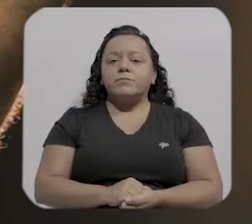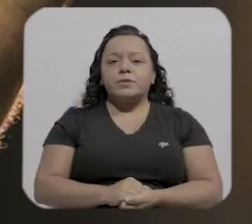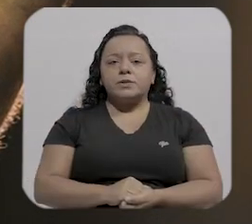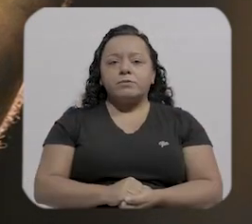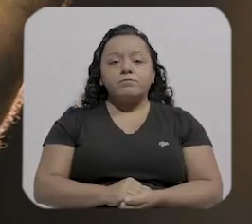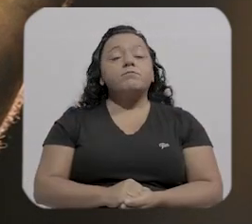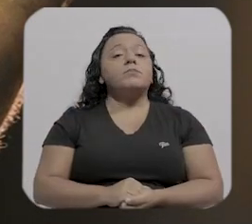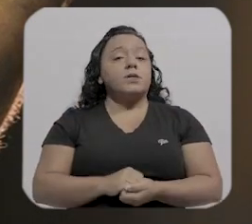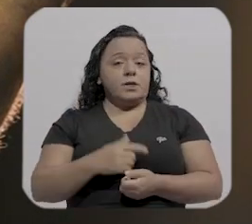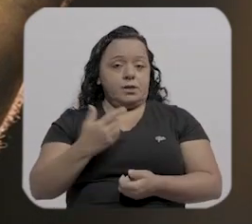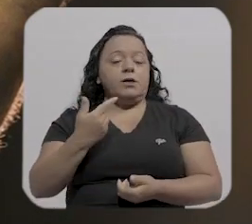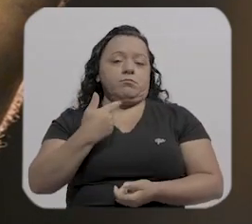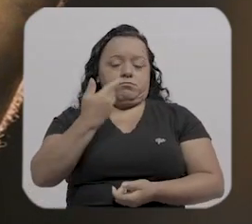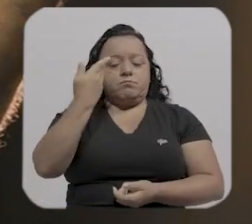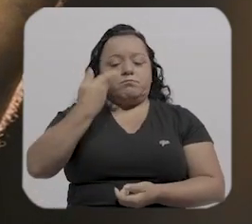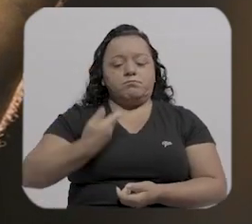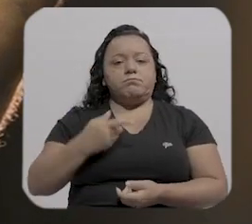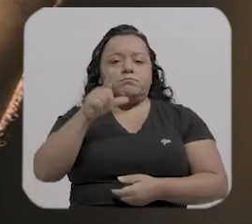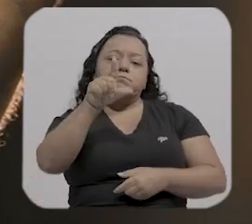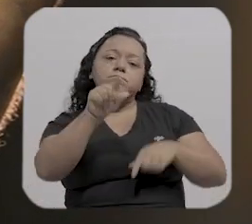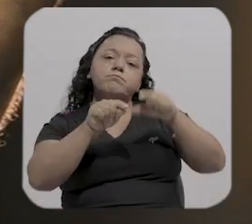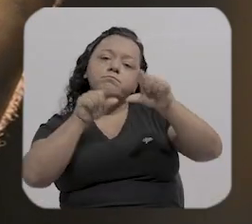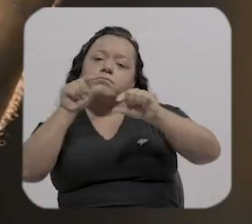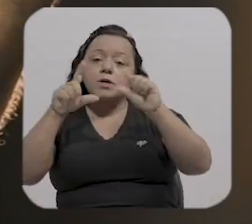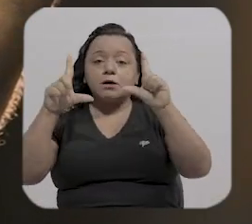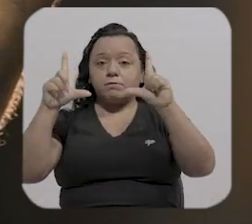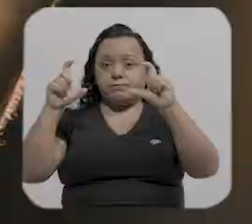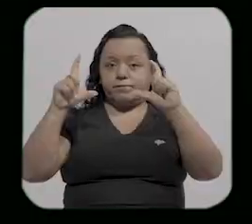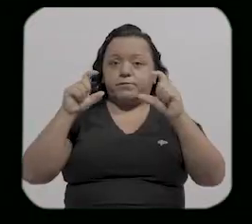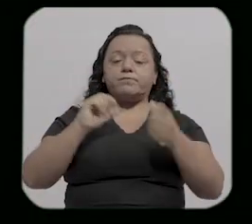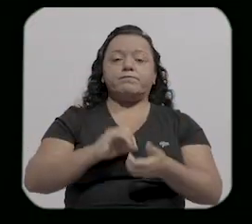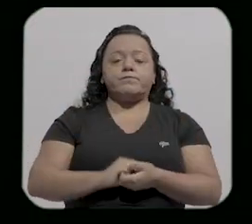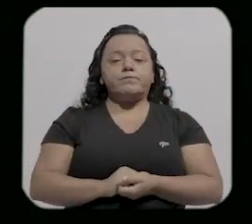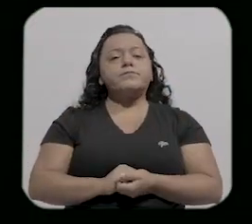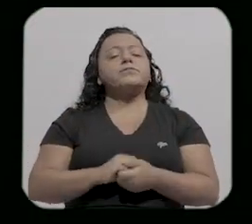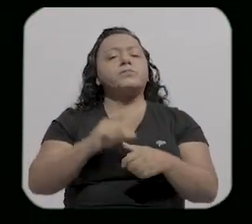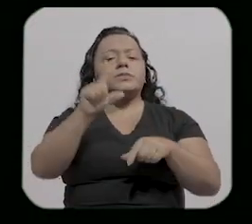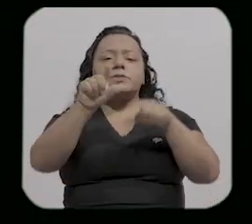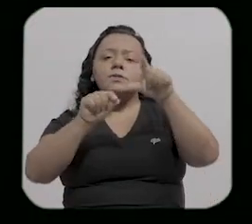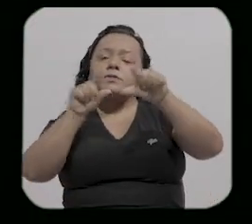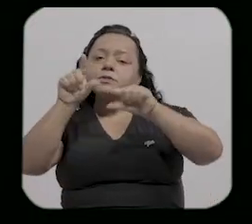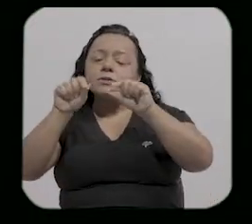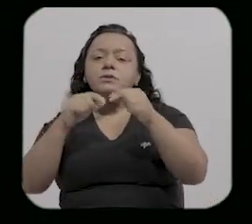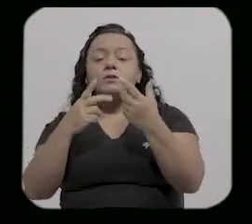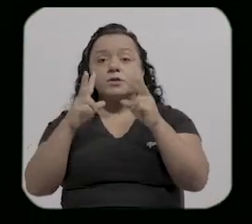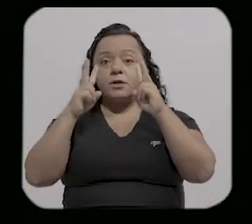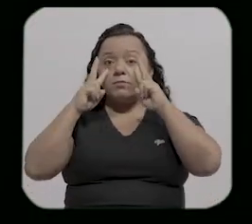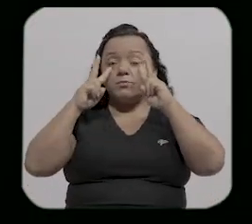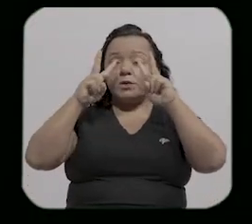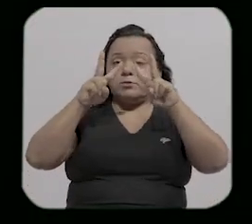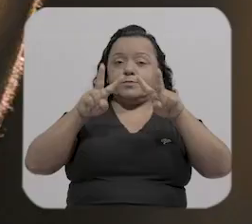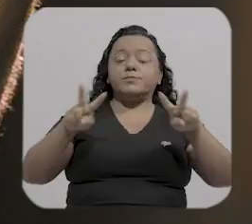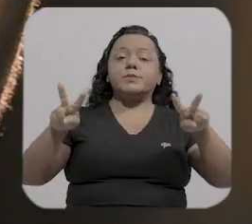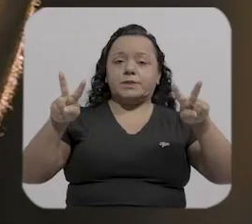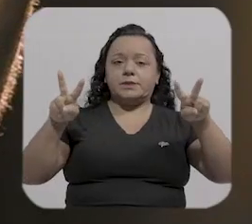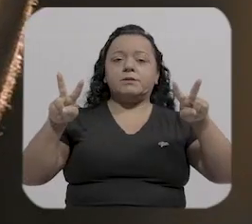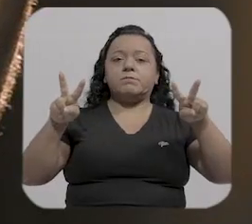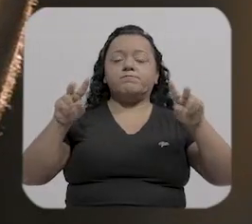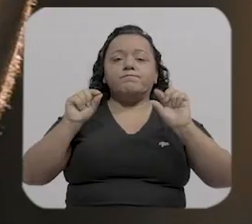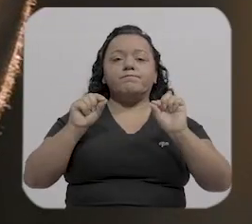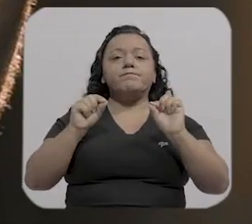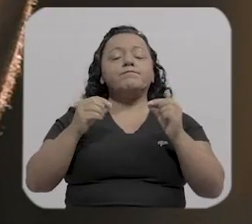Com o que eu vou fotografar. Eu sou muito criterioso com o meu olhar. Porque